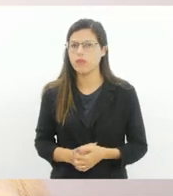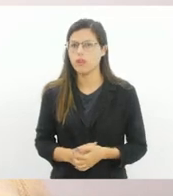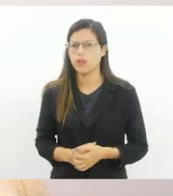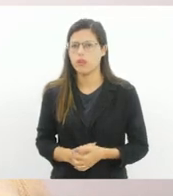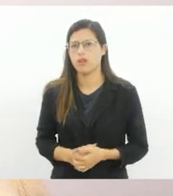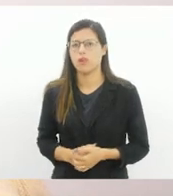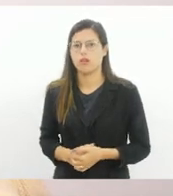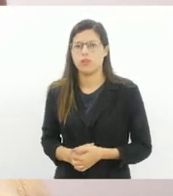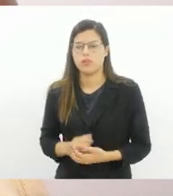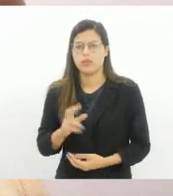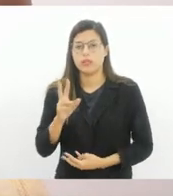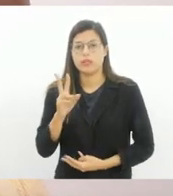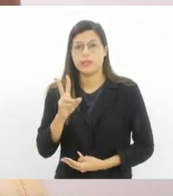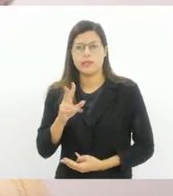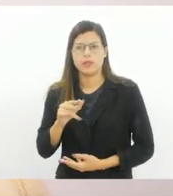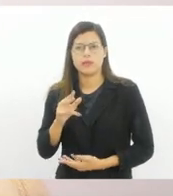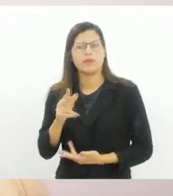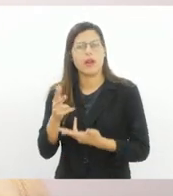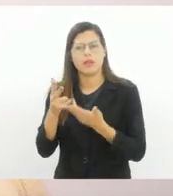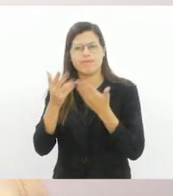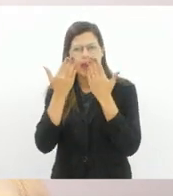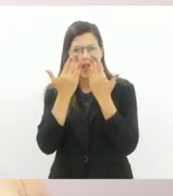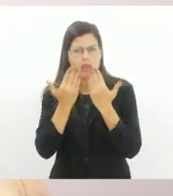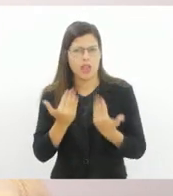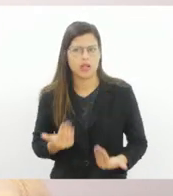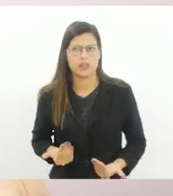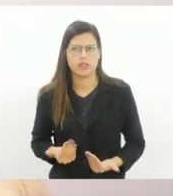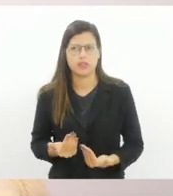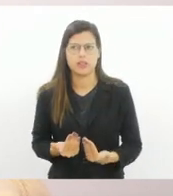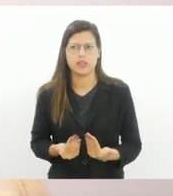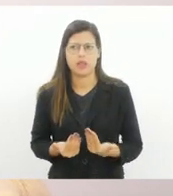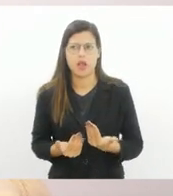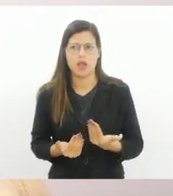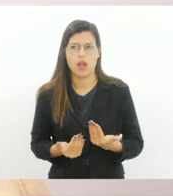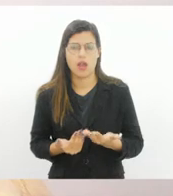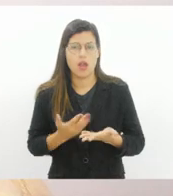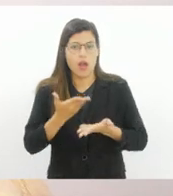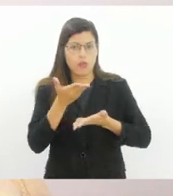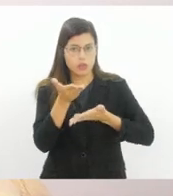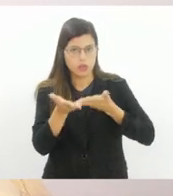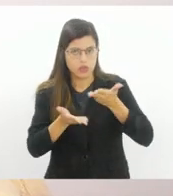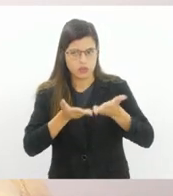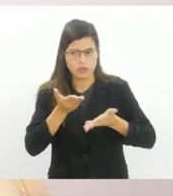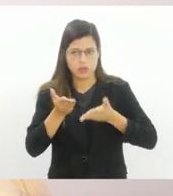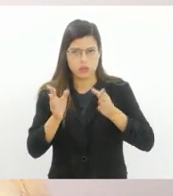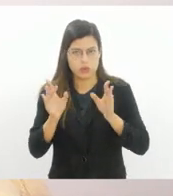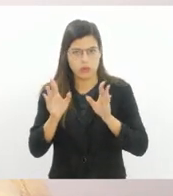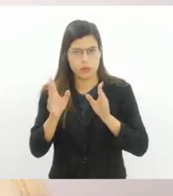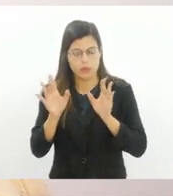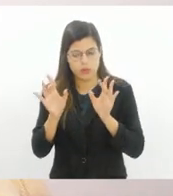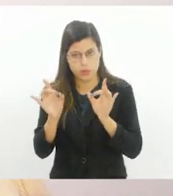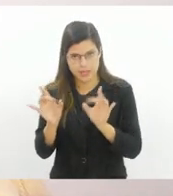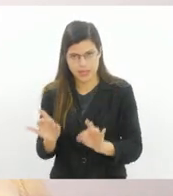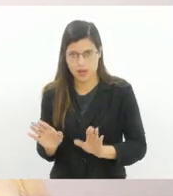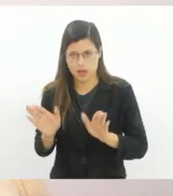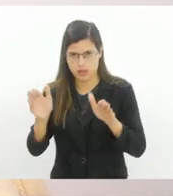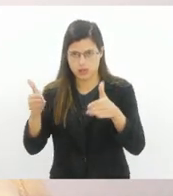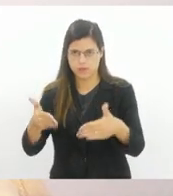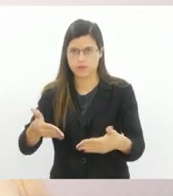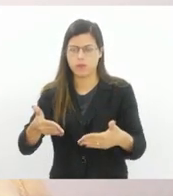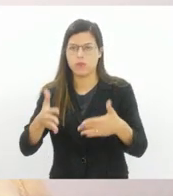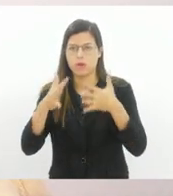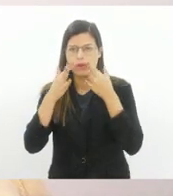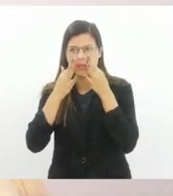vai olhar para a distribuição dos serviços especializados de